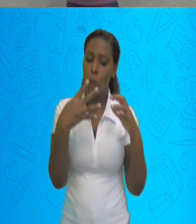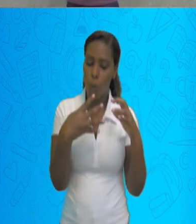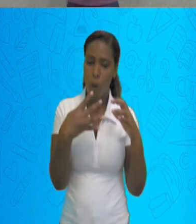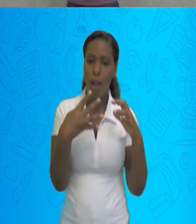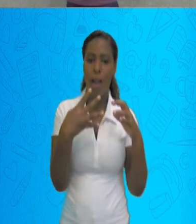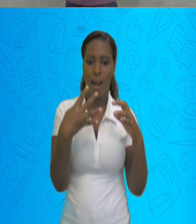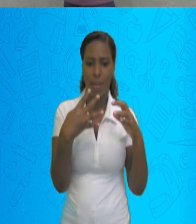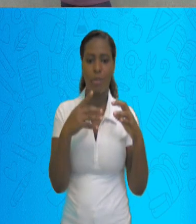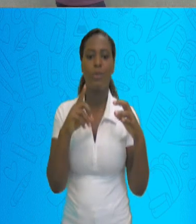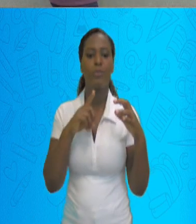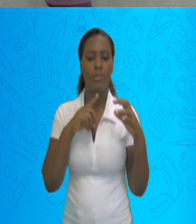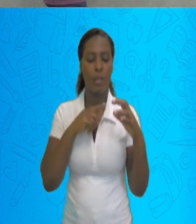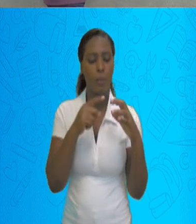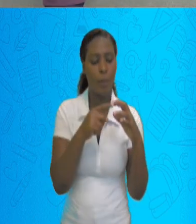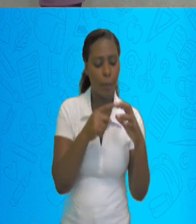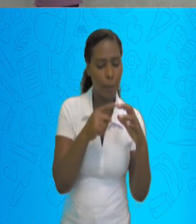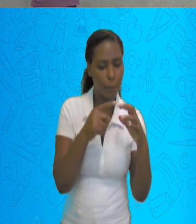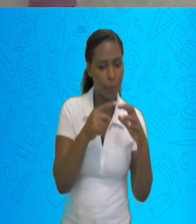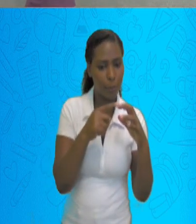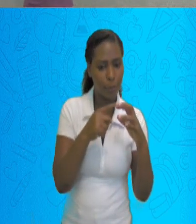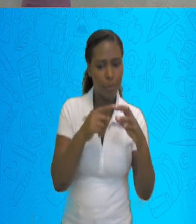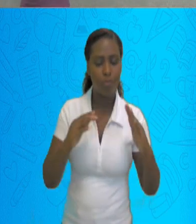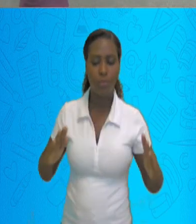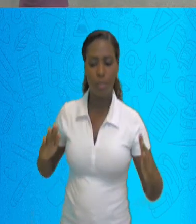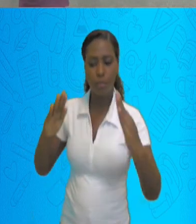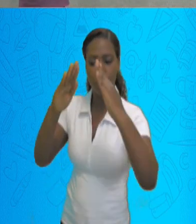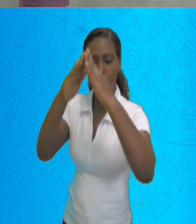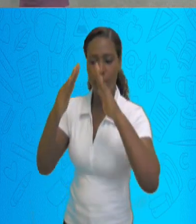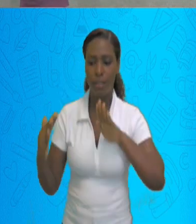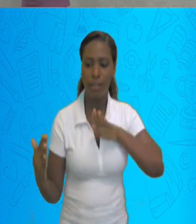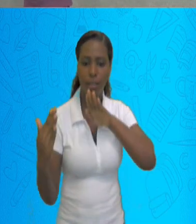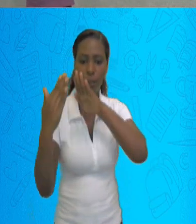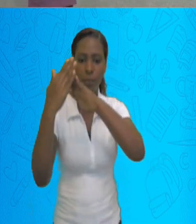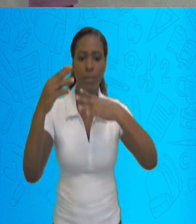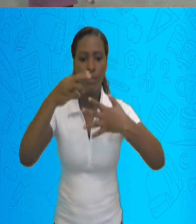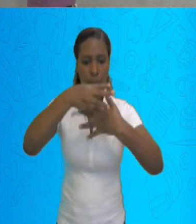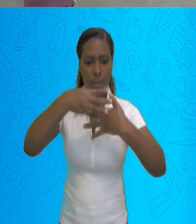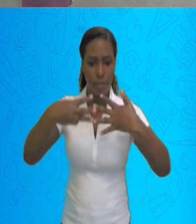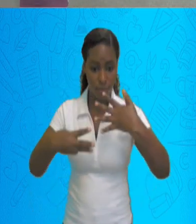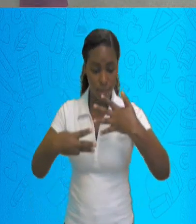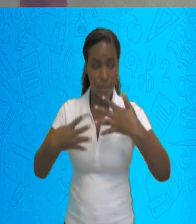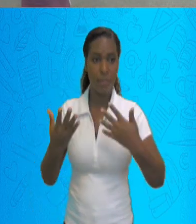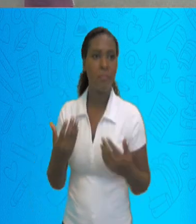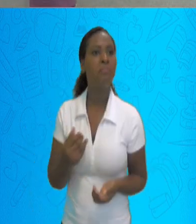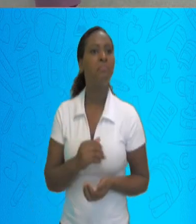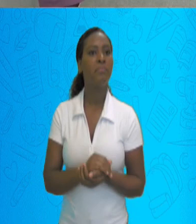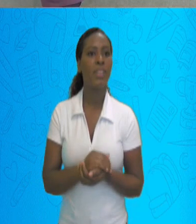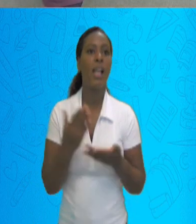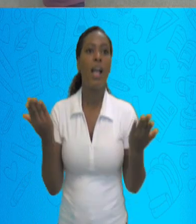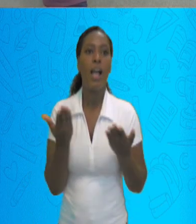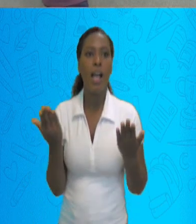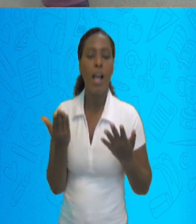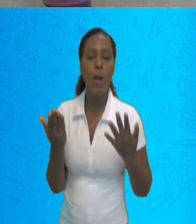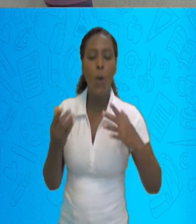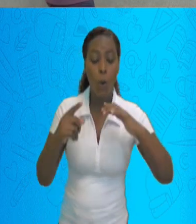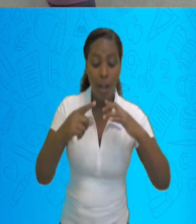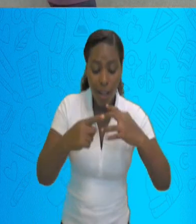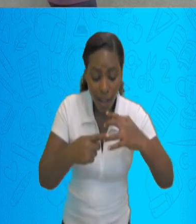aqui 4 vértices na pirâmide triangular. E quantas arestas? Vamos contar. Aresta